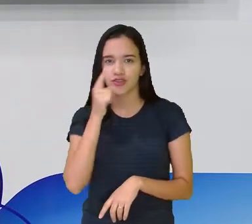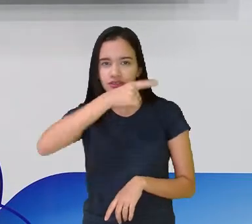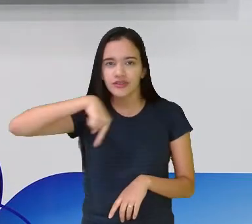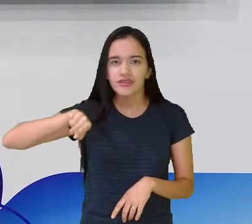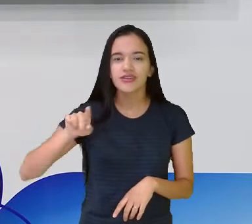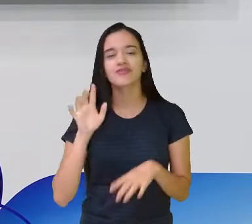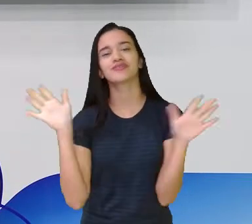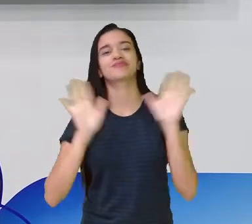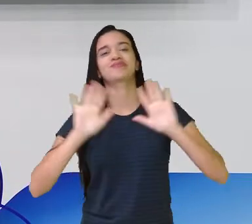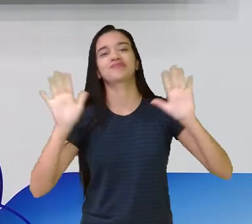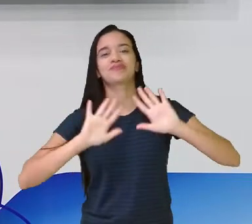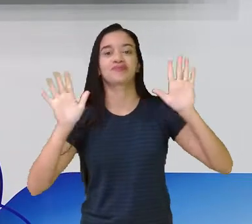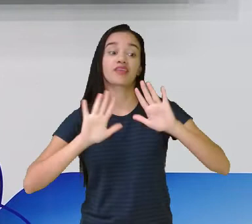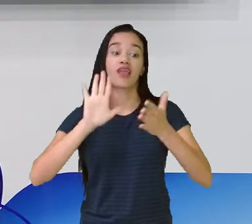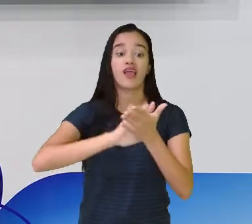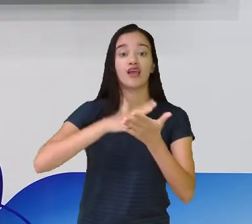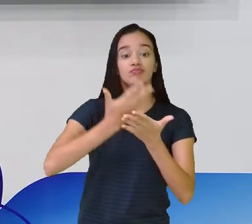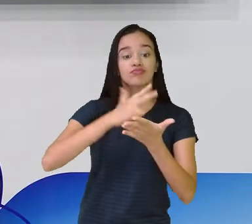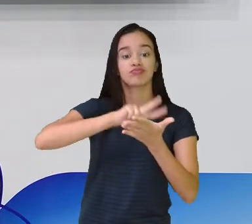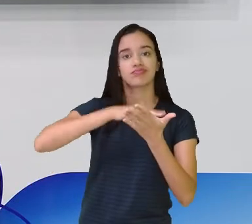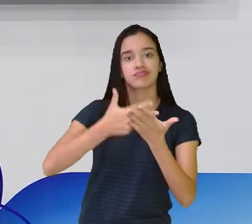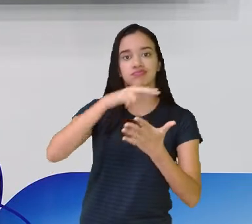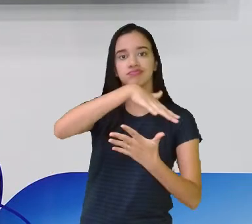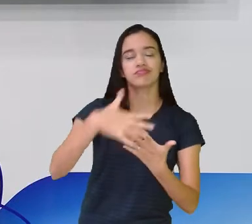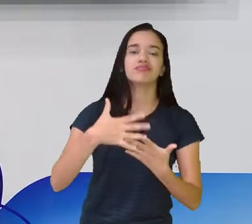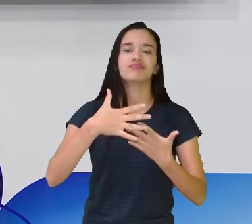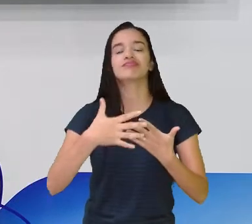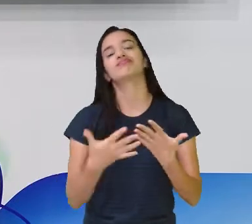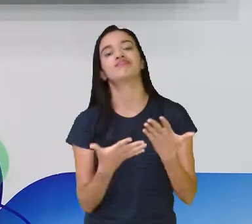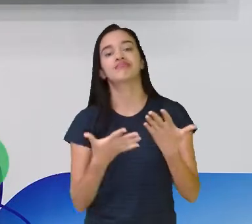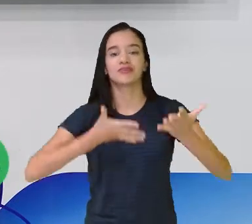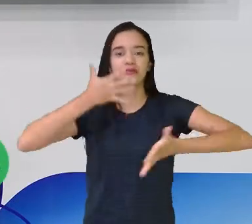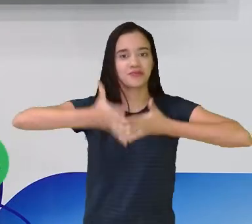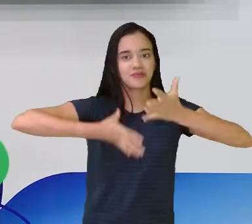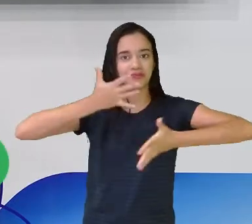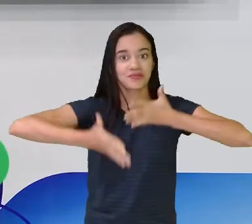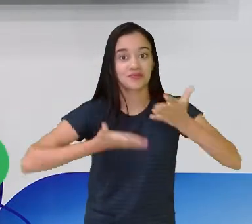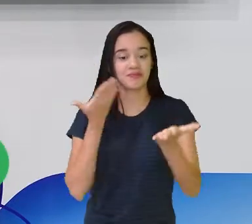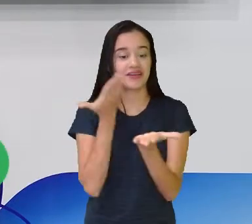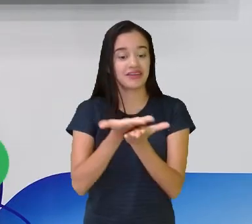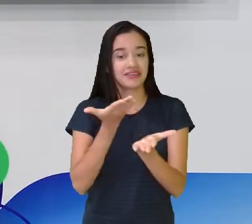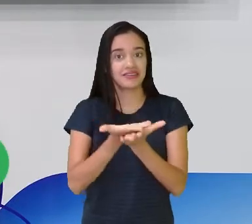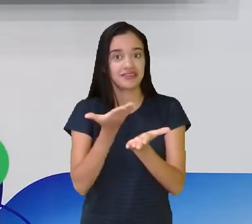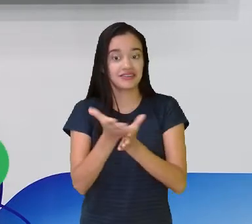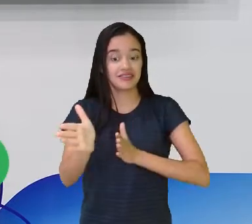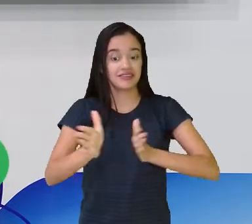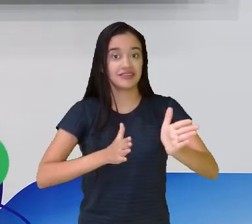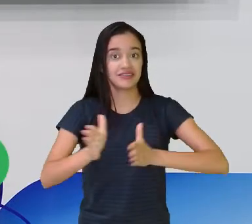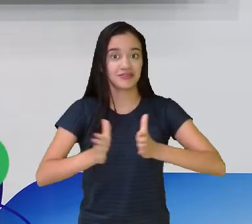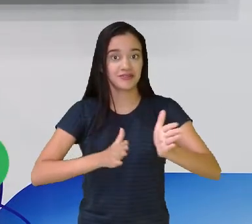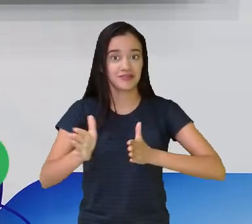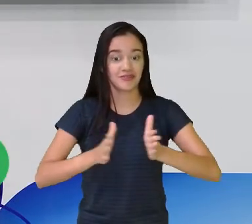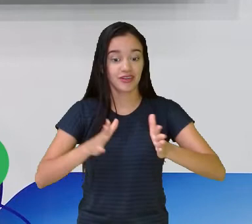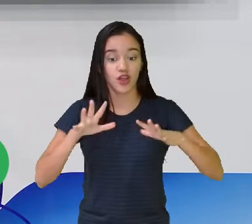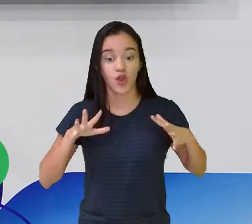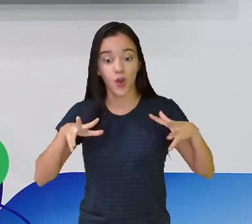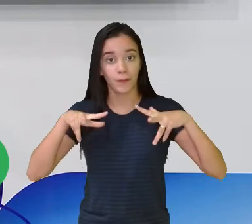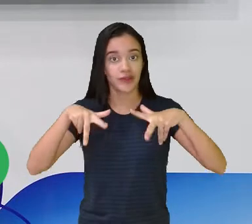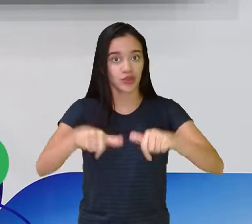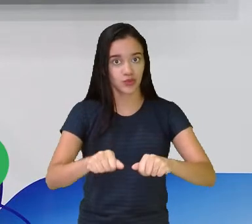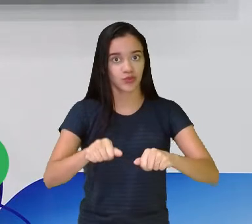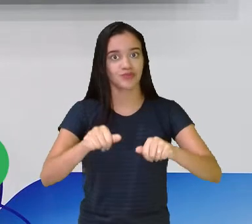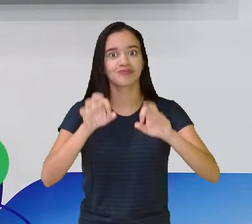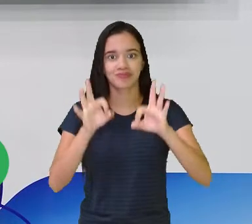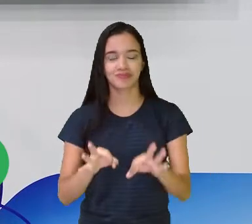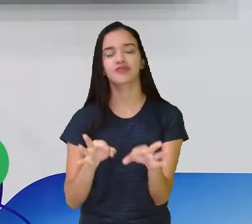tela aí a Midian fazendo o seu trabalho de interpretação de Libras, deixando essa aula mais acessível para todos e